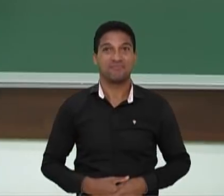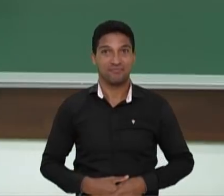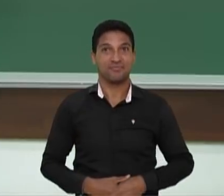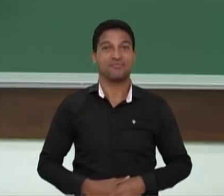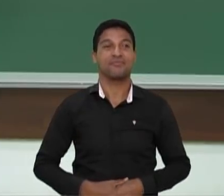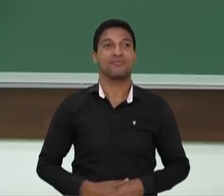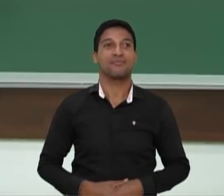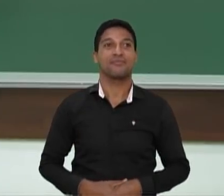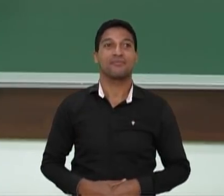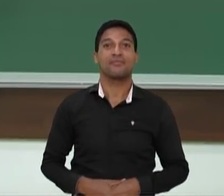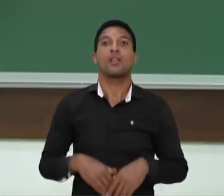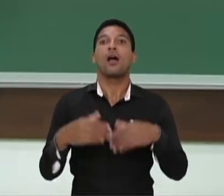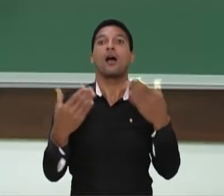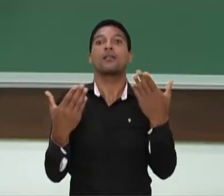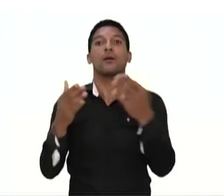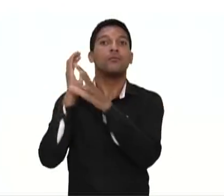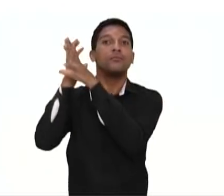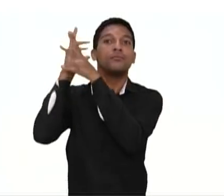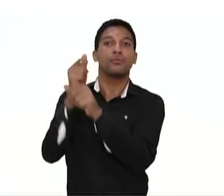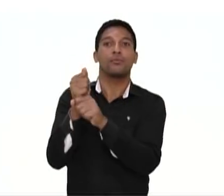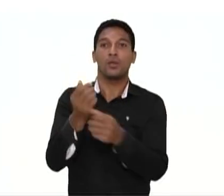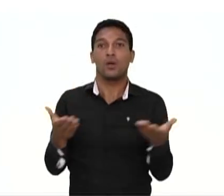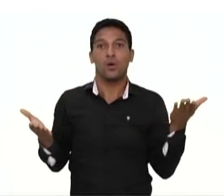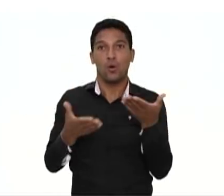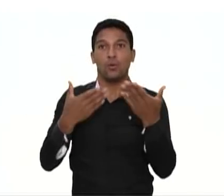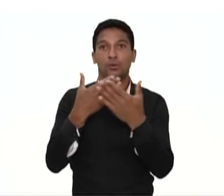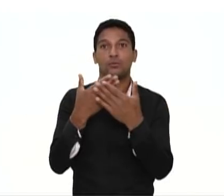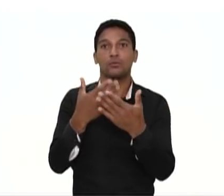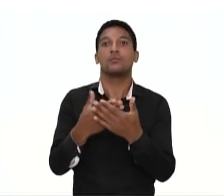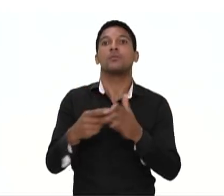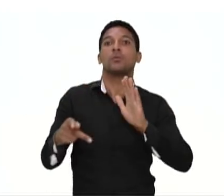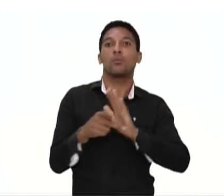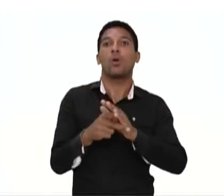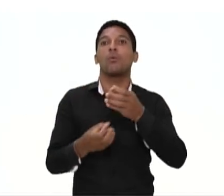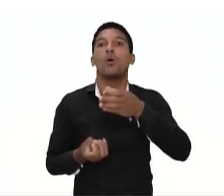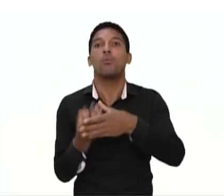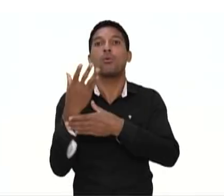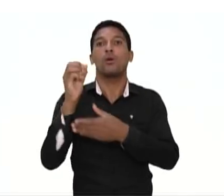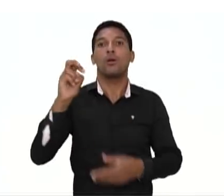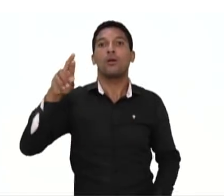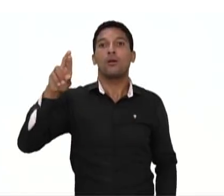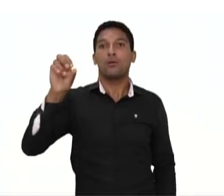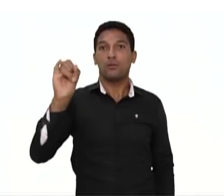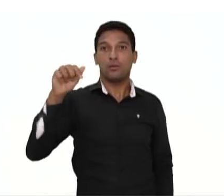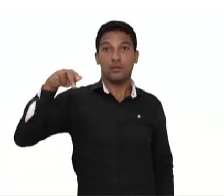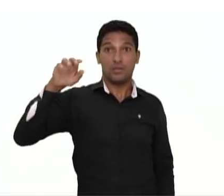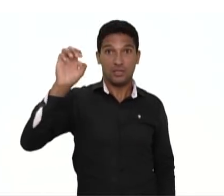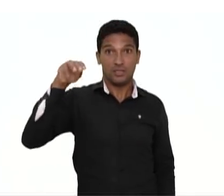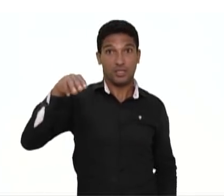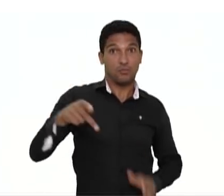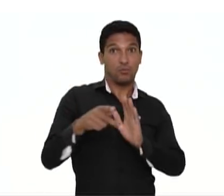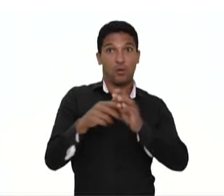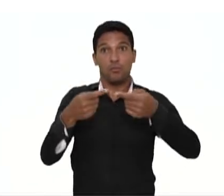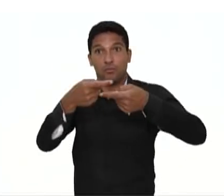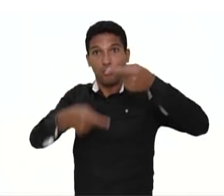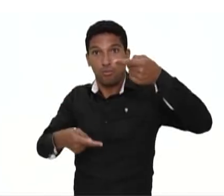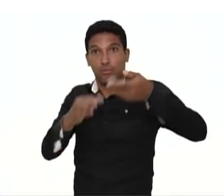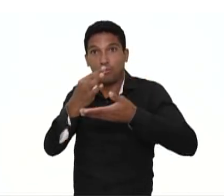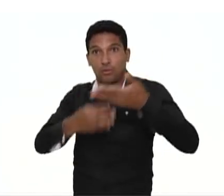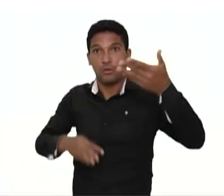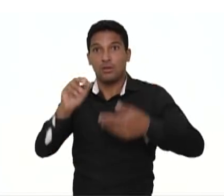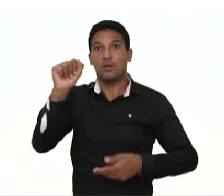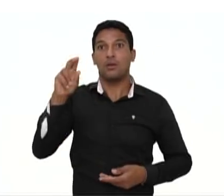Então, retomando, hoje falamos sobre a origem do alto, o alto no Renascimento e o escritor português Gil